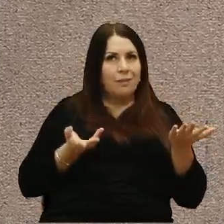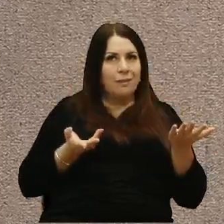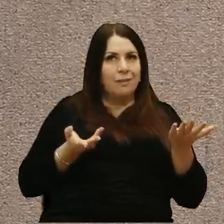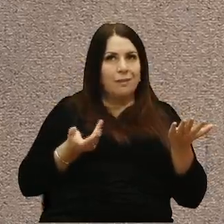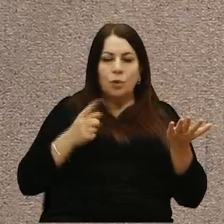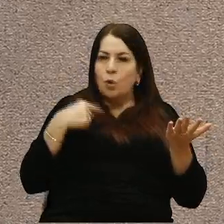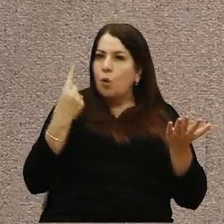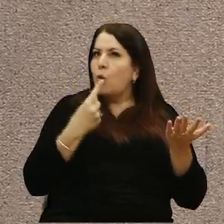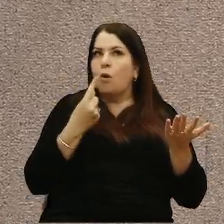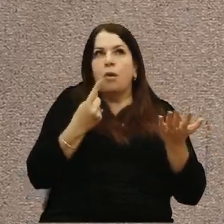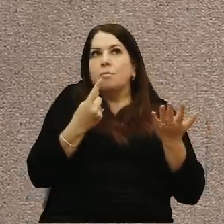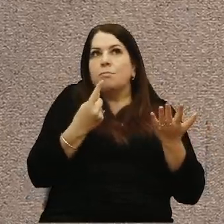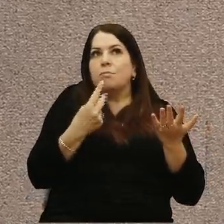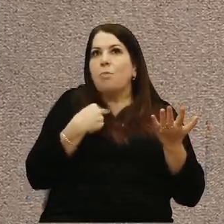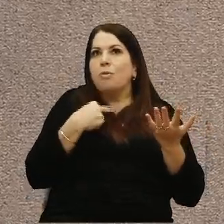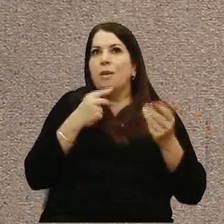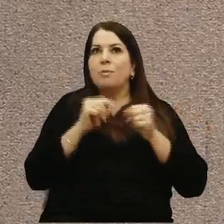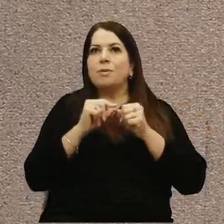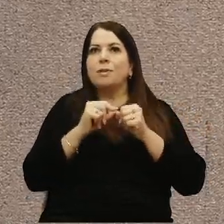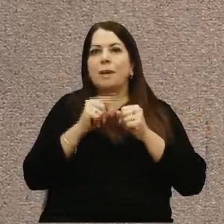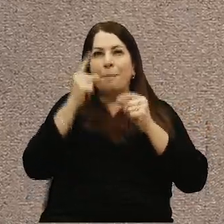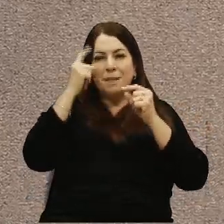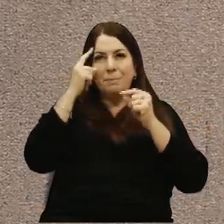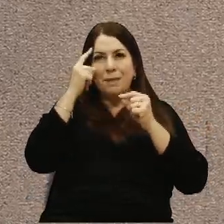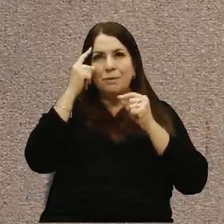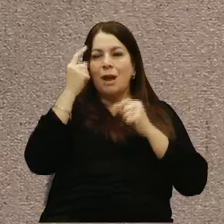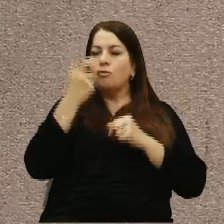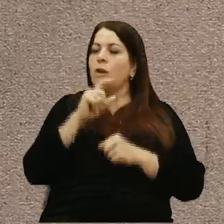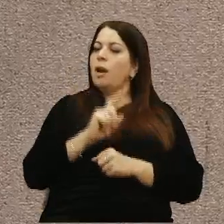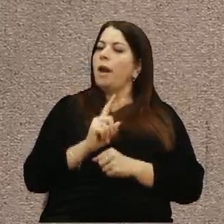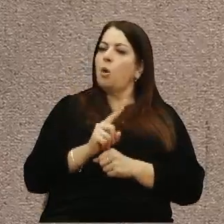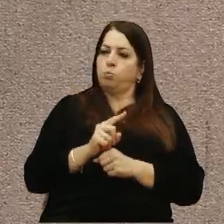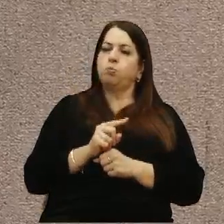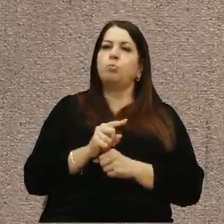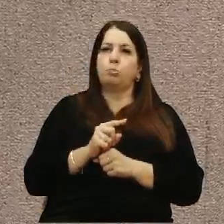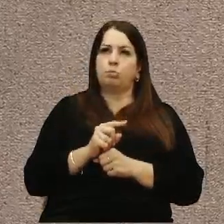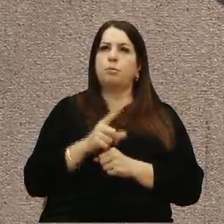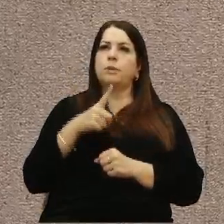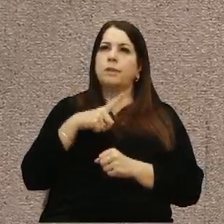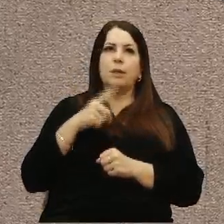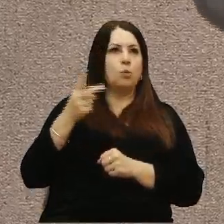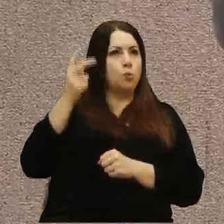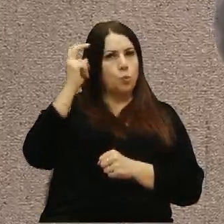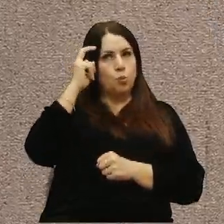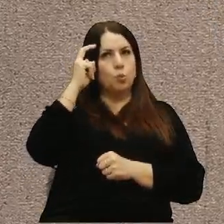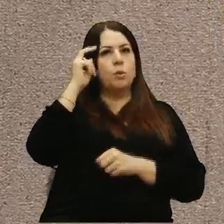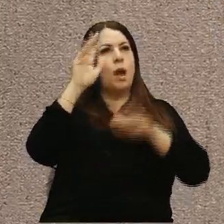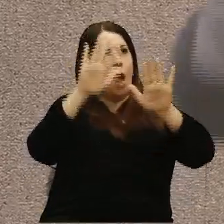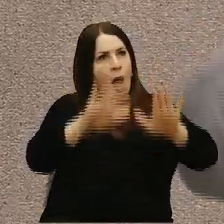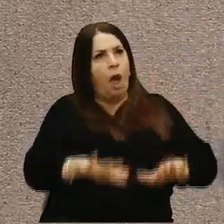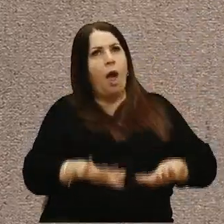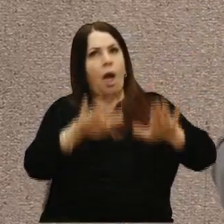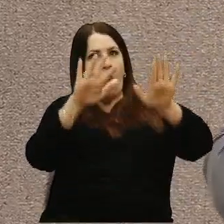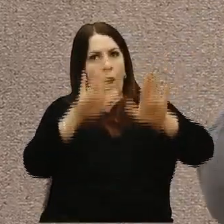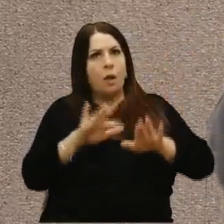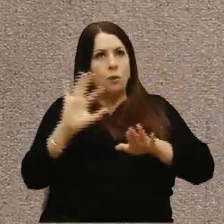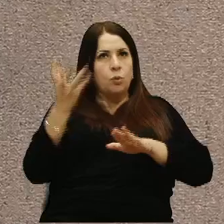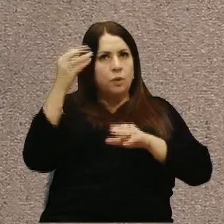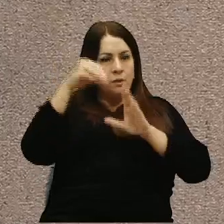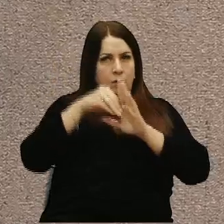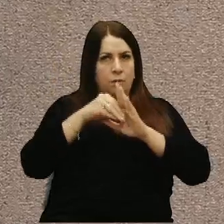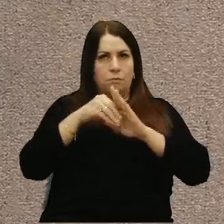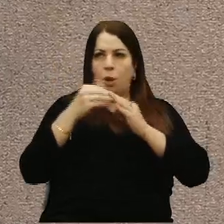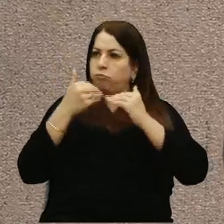Nós não podemos ter esse pensamento uníssono de achar que não. Se tem essa cultura, então a gente tem que idolatrar e achar que tudo que acontece lá dentro. Eu